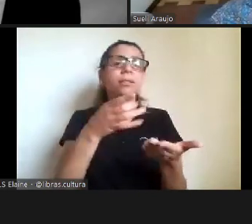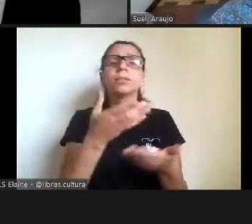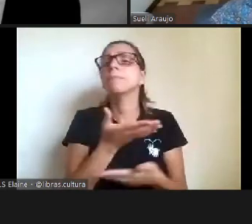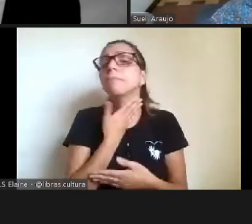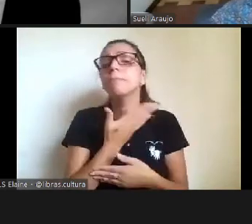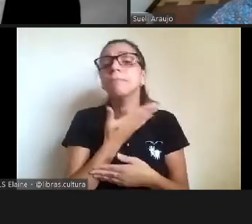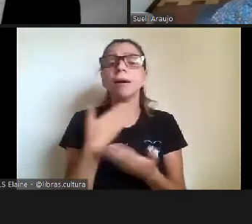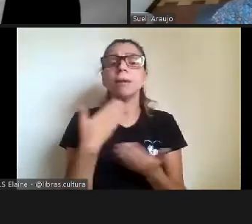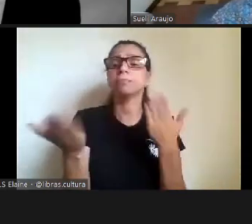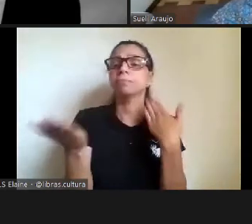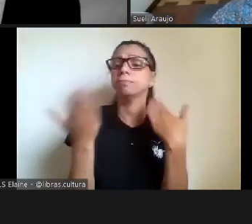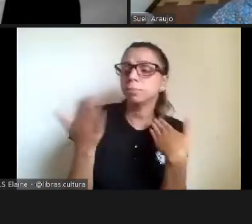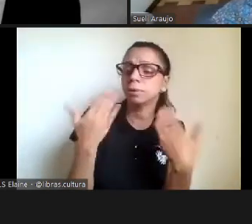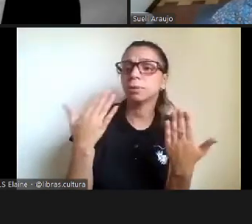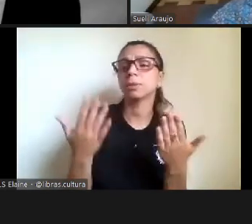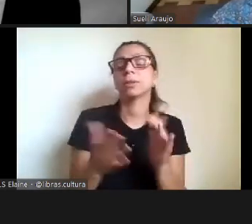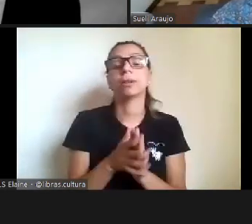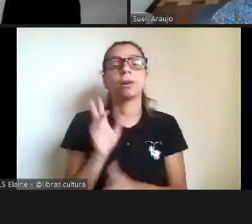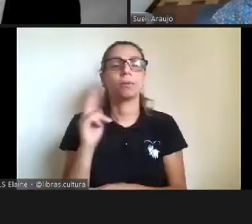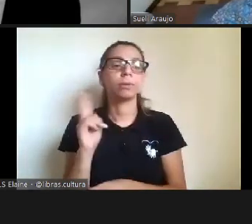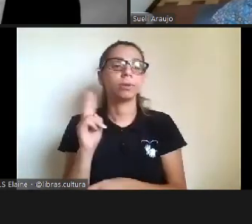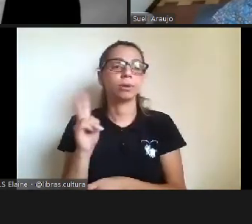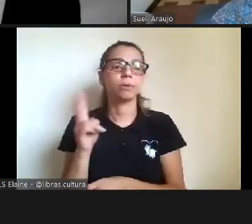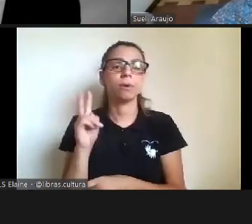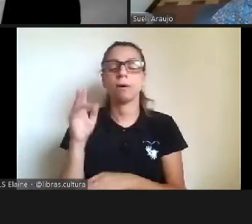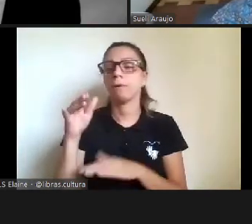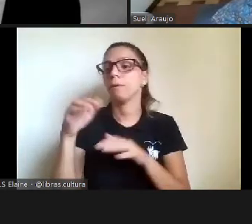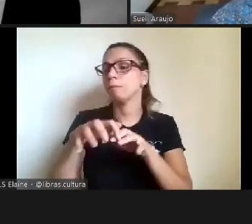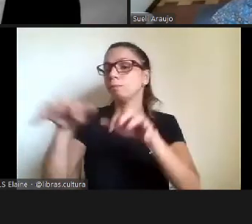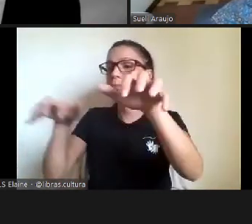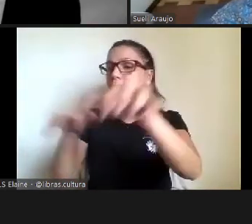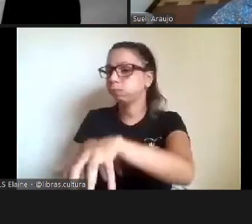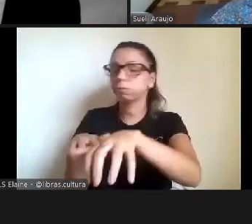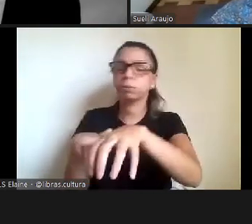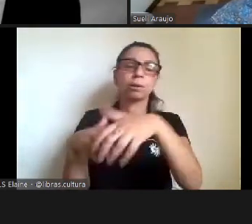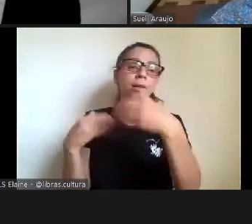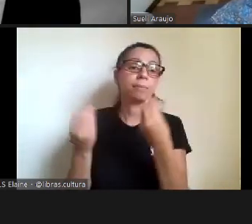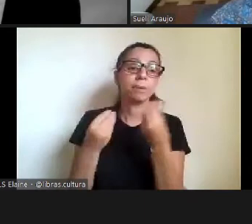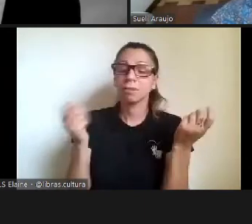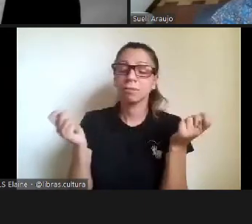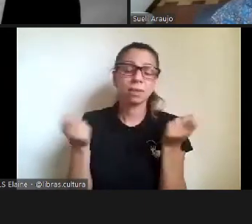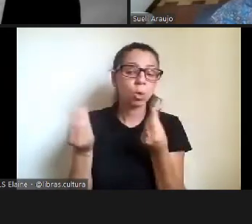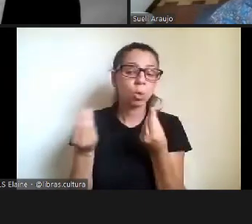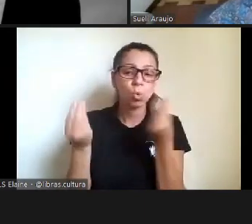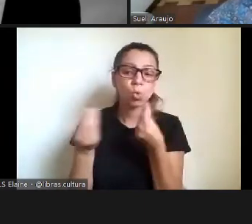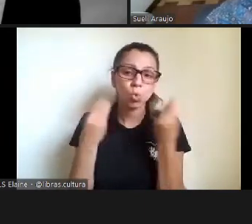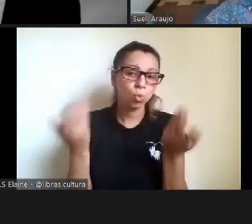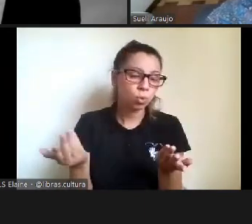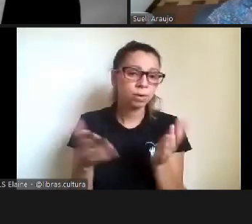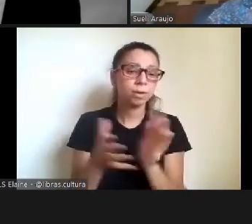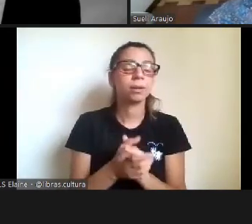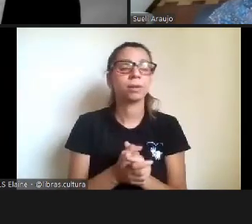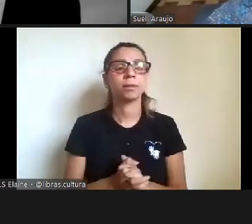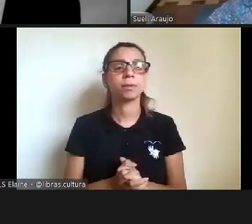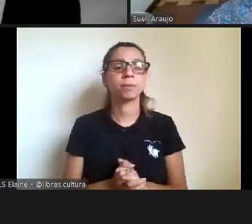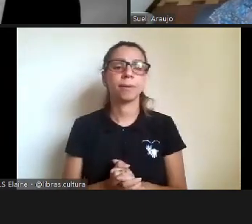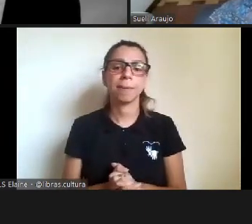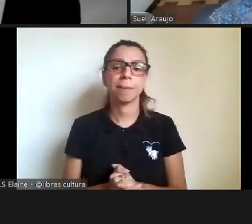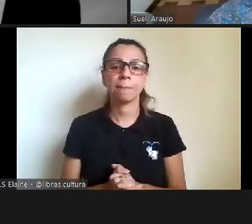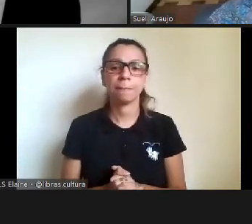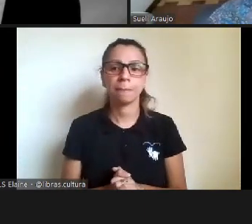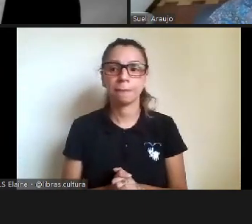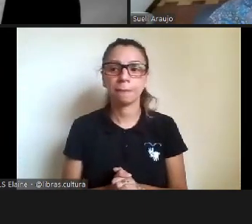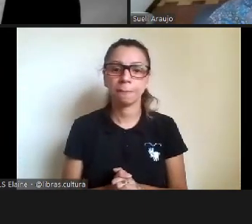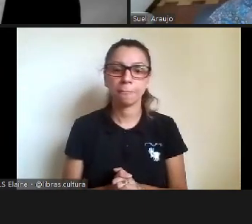de continuar online ali, sempre online, né, sempre ser uma conversa online, tão vazia de tudo, assim.